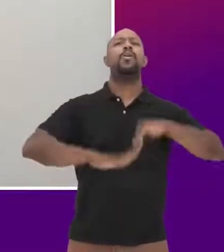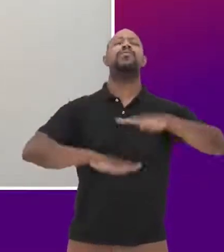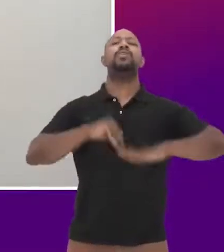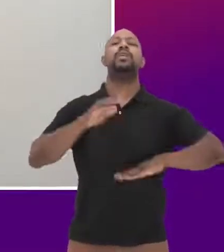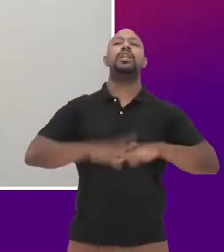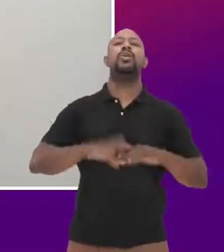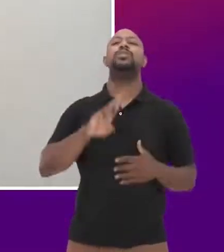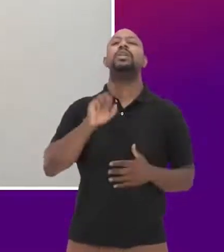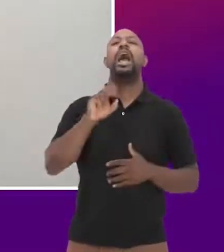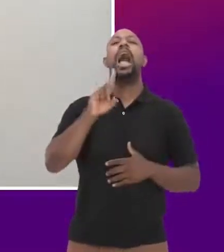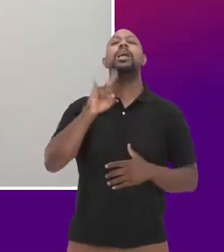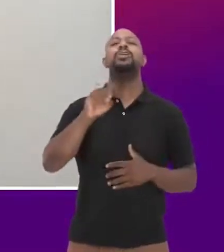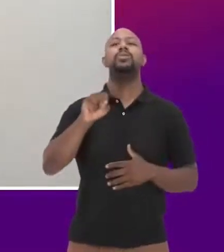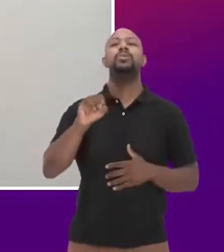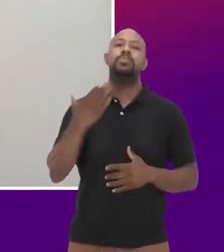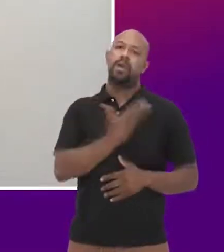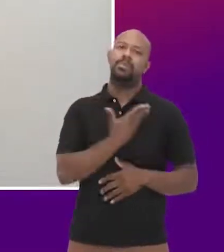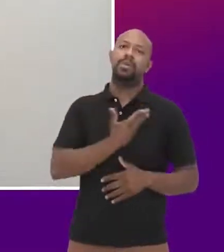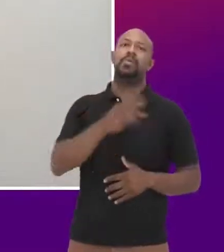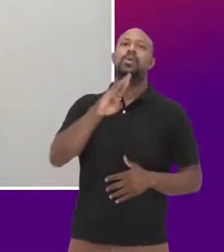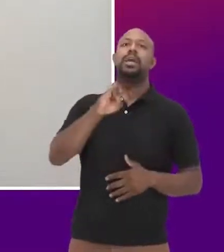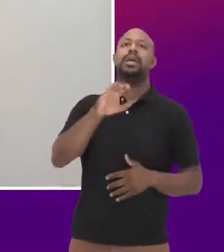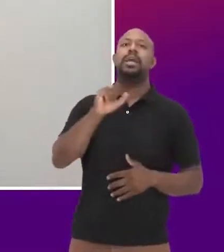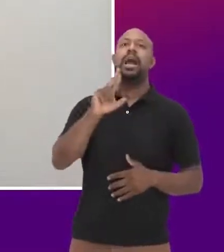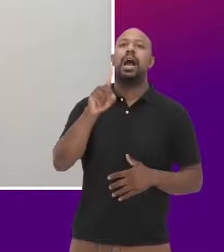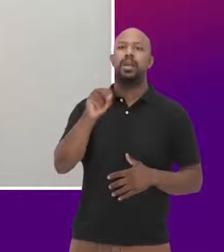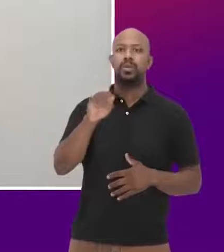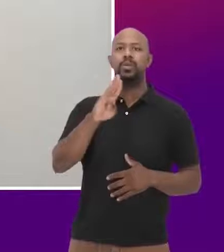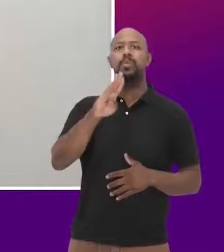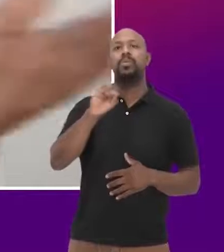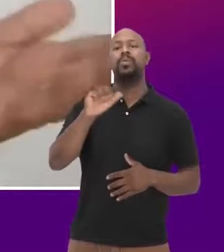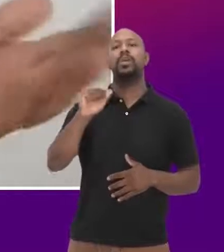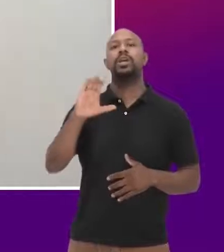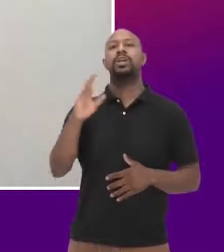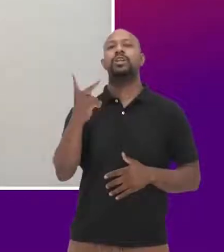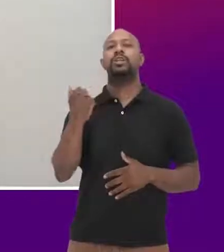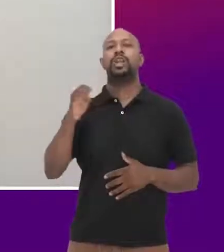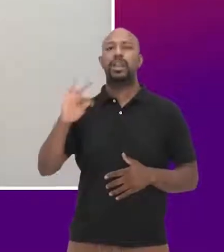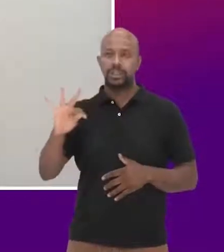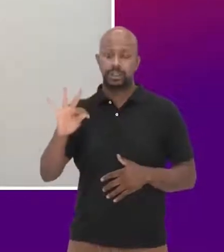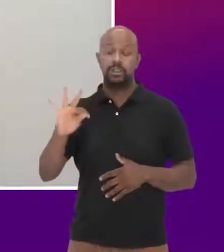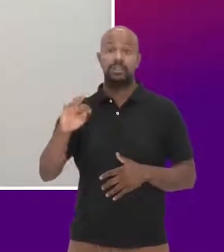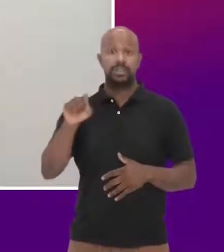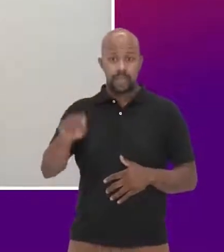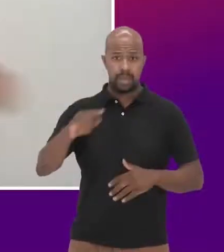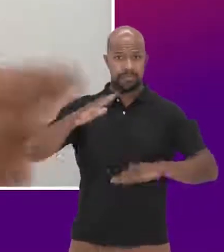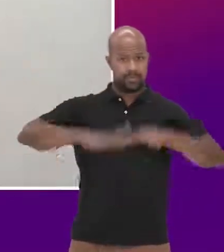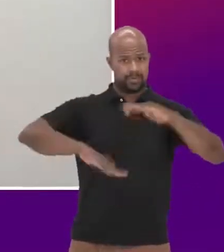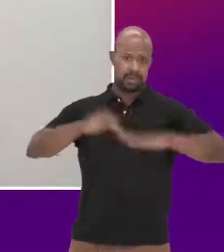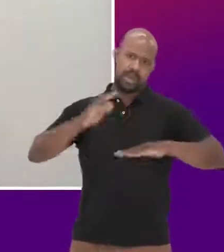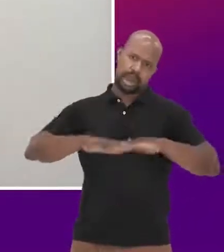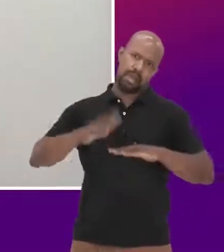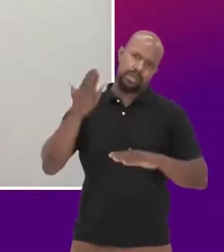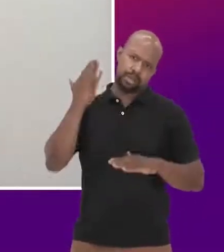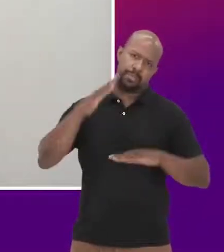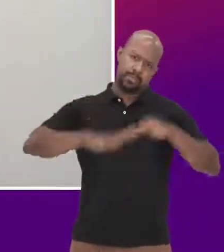de rádio, meu amigo Ricardo Boechat, que anteriormente tinha sido um profissional de mídia